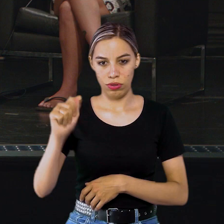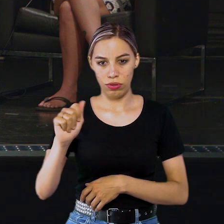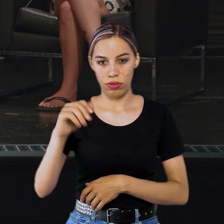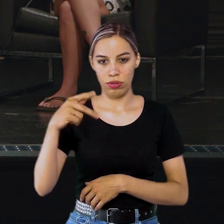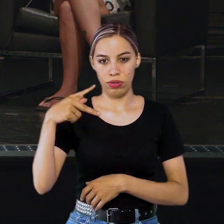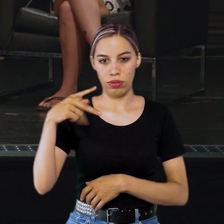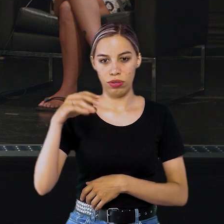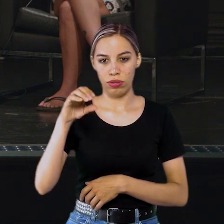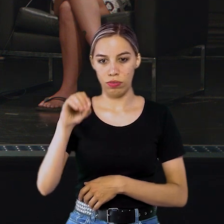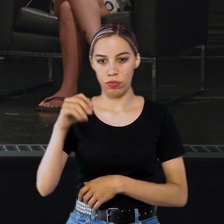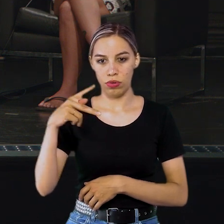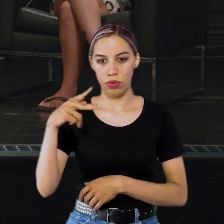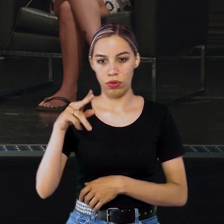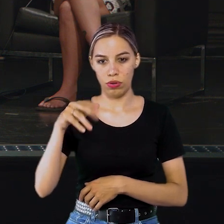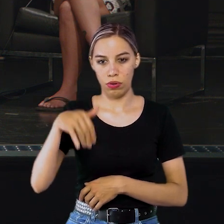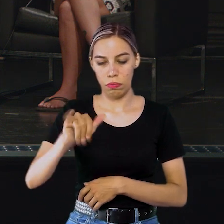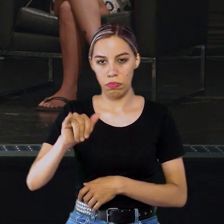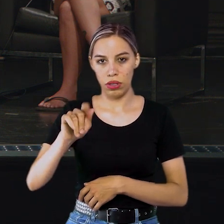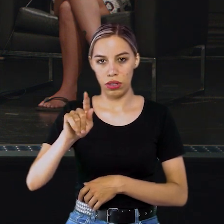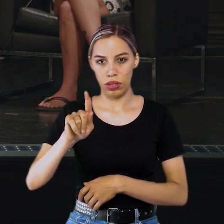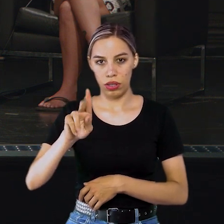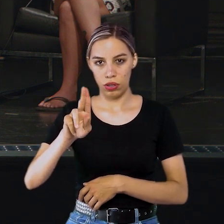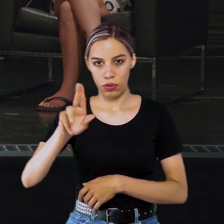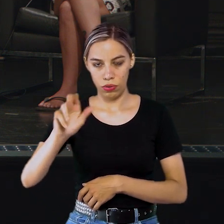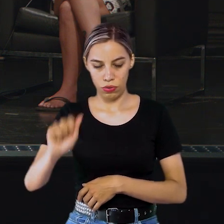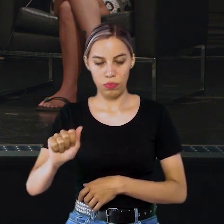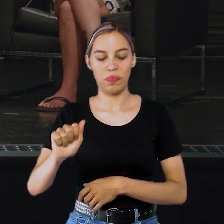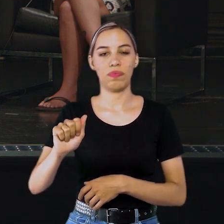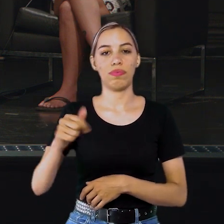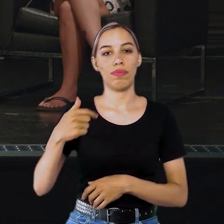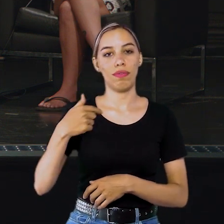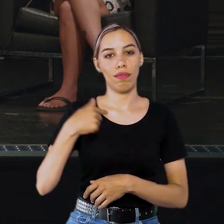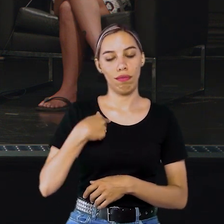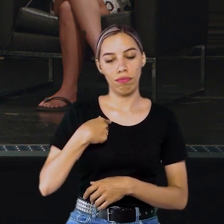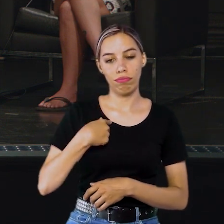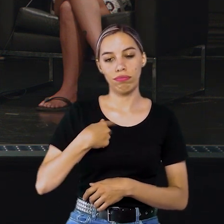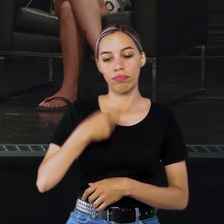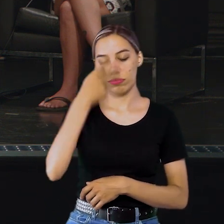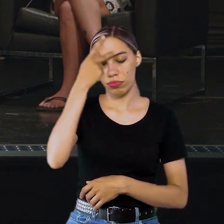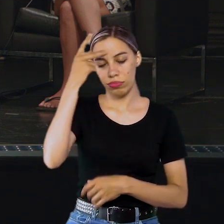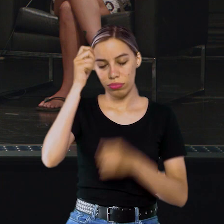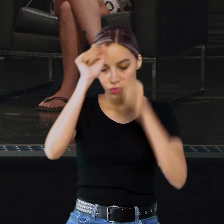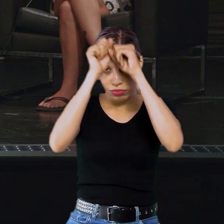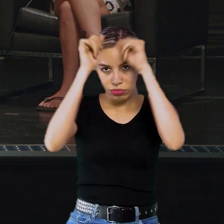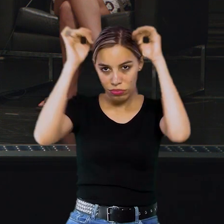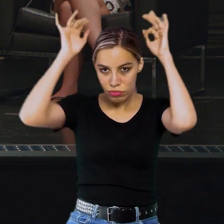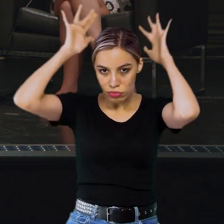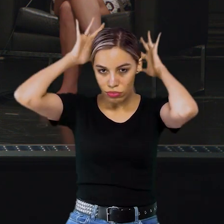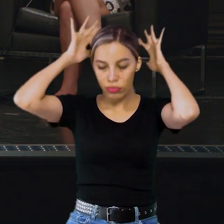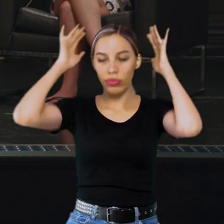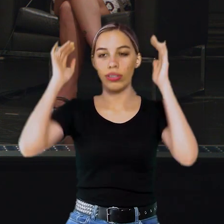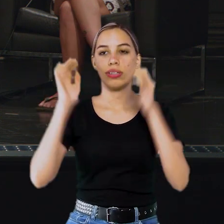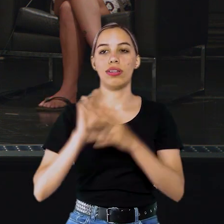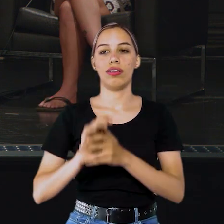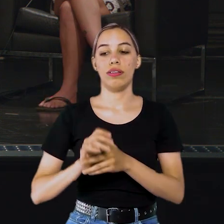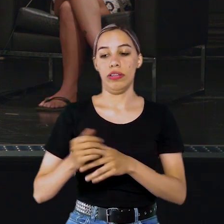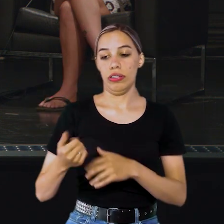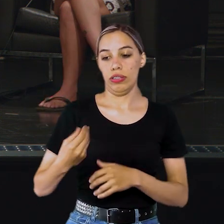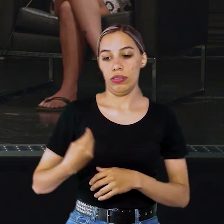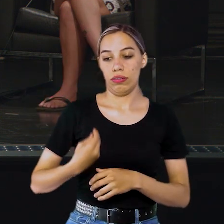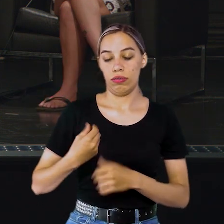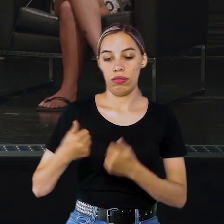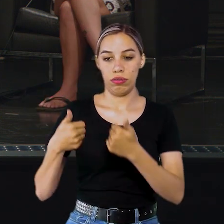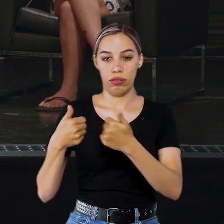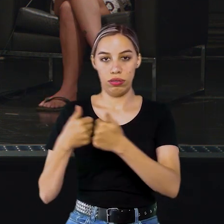também cacique, morador da aldeia Taquari, fica na região de Vale do Ribeira, São Paulo.